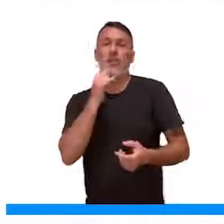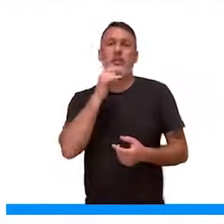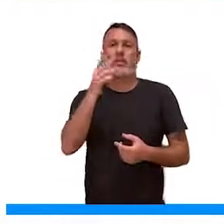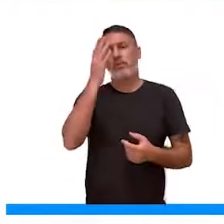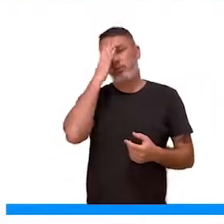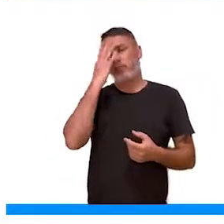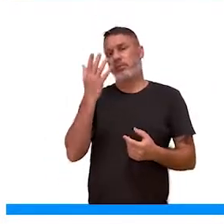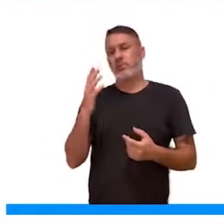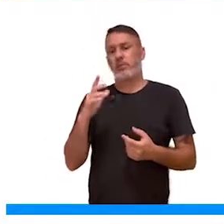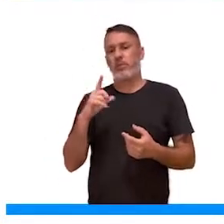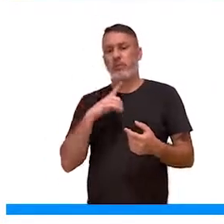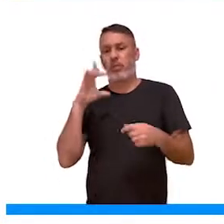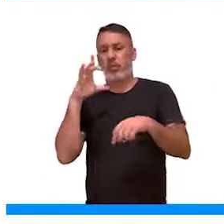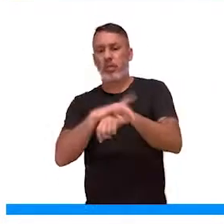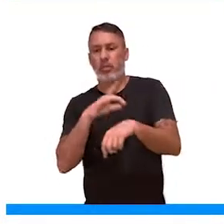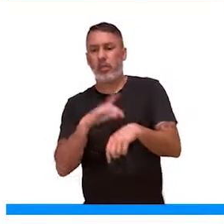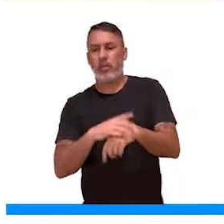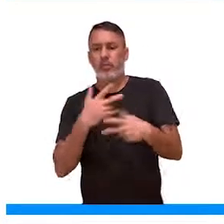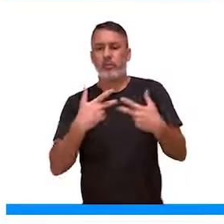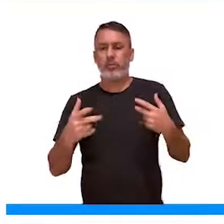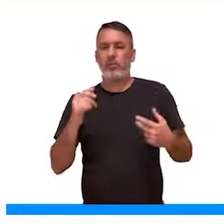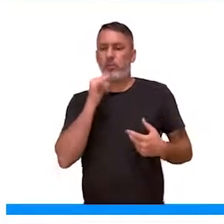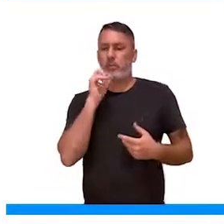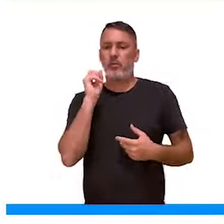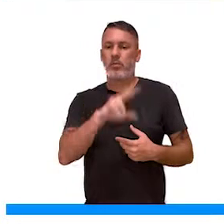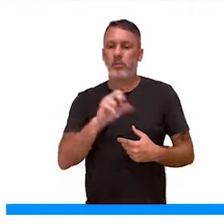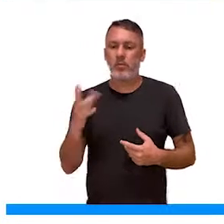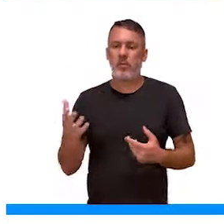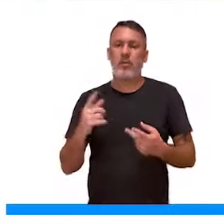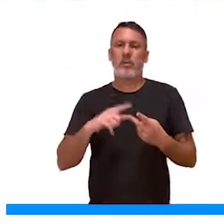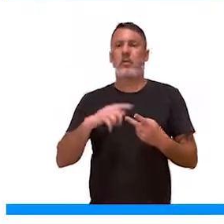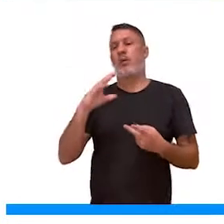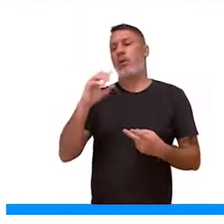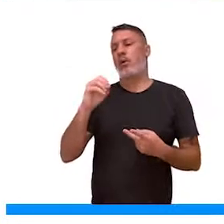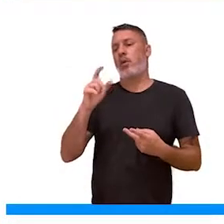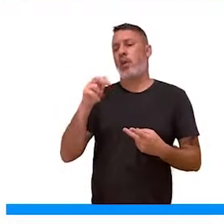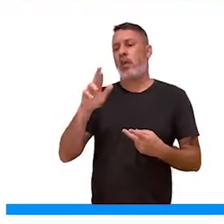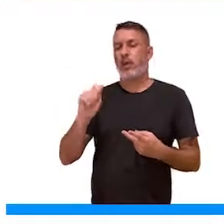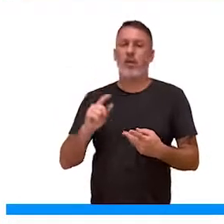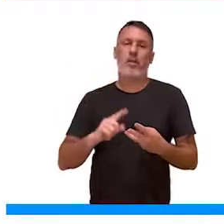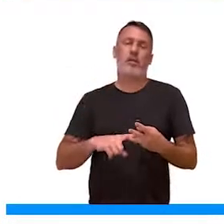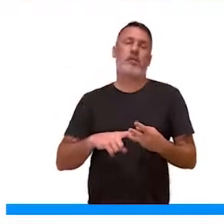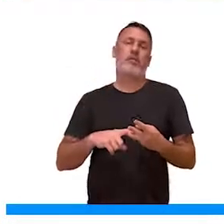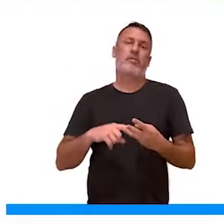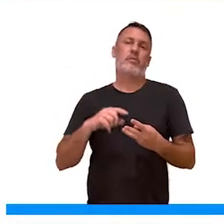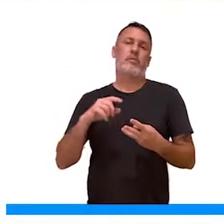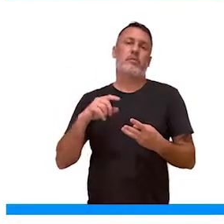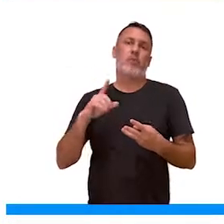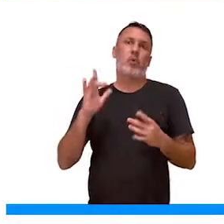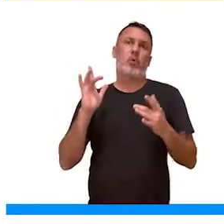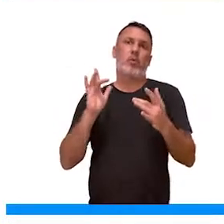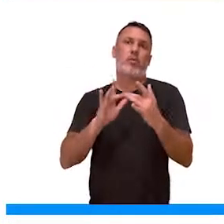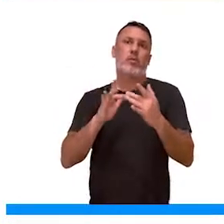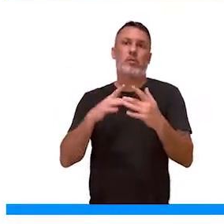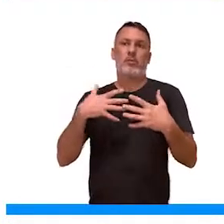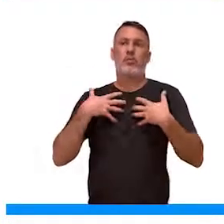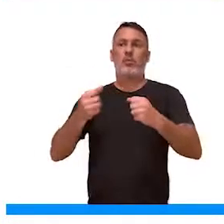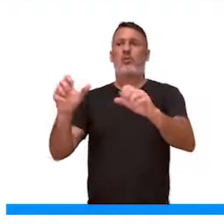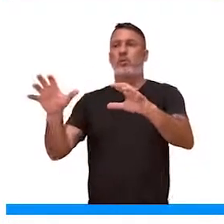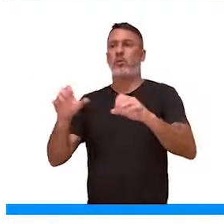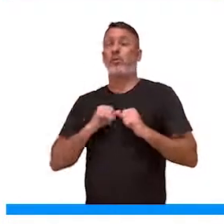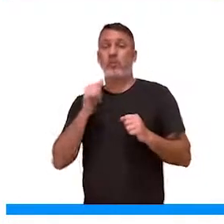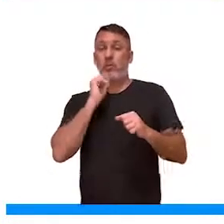próprio Covid, o tétano, que é para um objeto contaminado, cólera, amebíase, que você tem contato